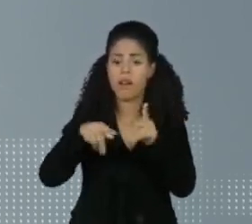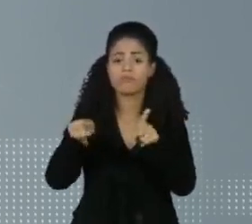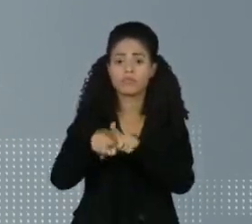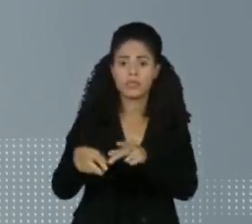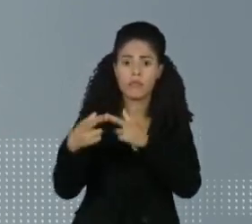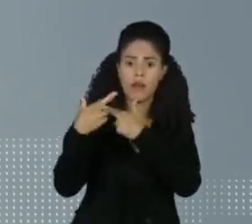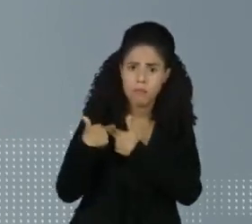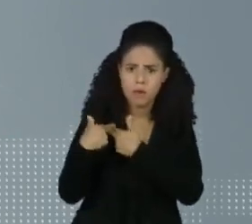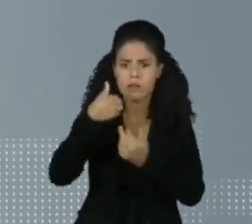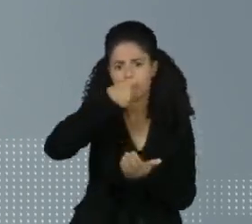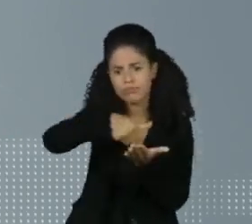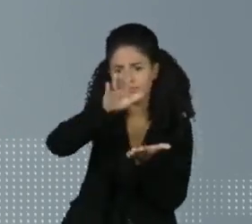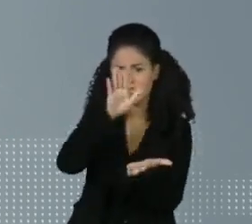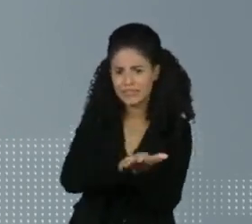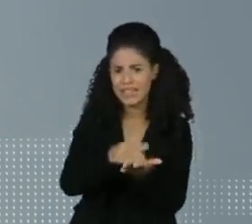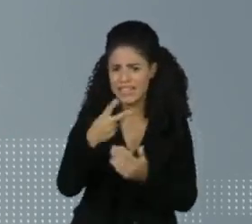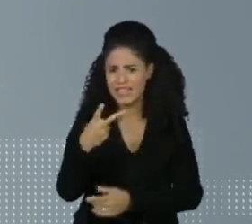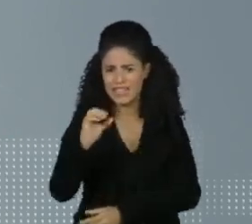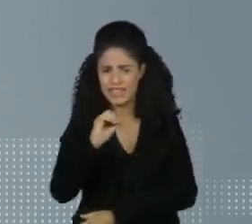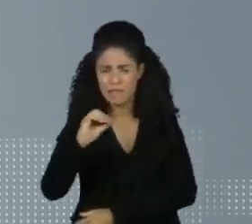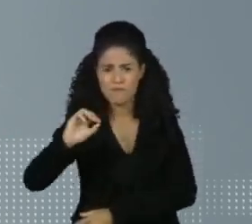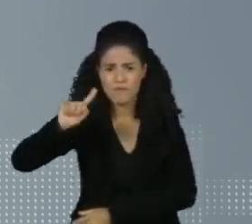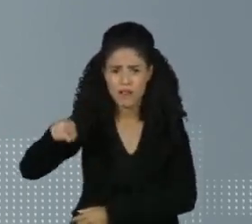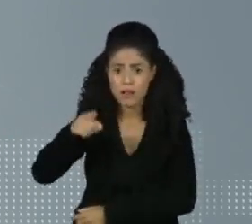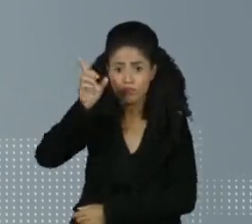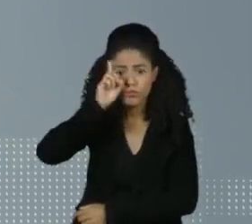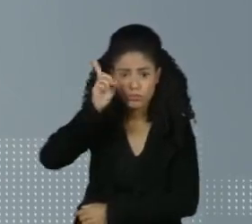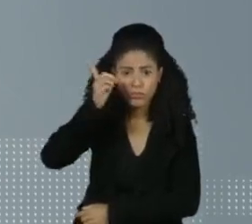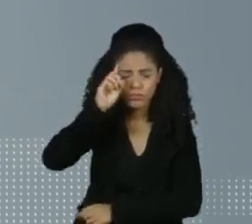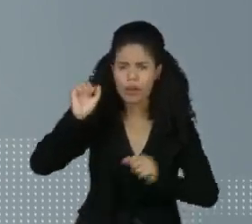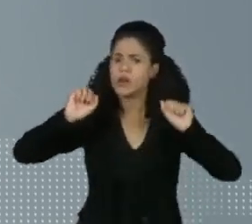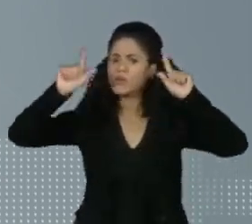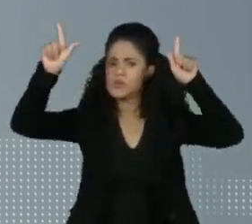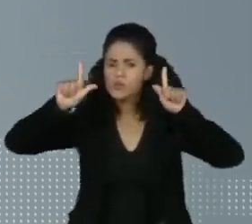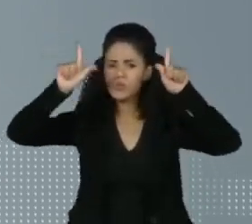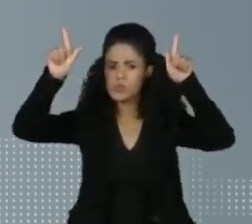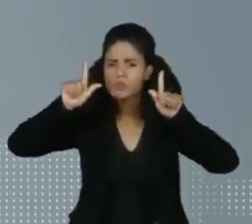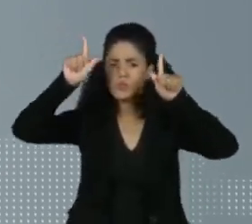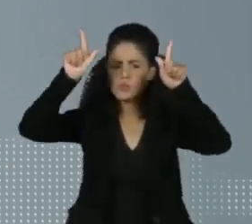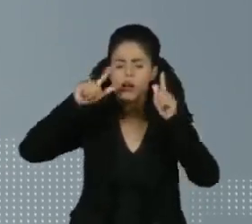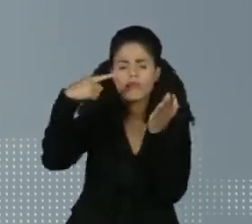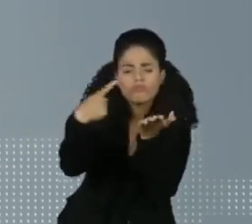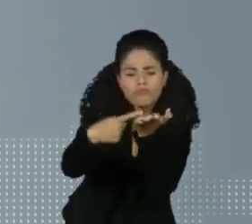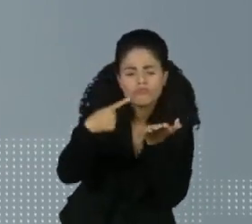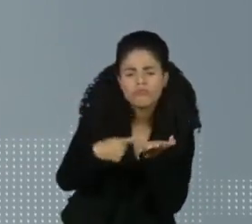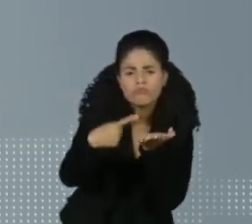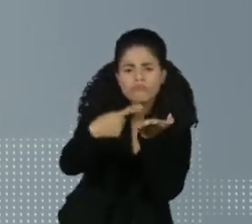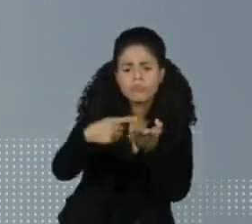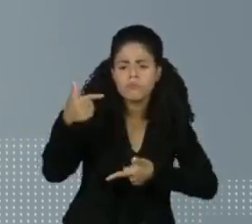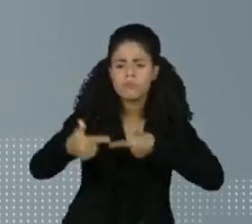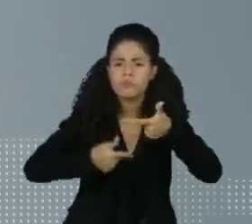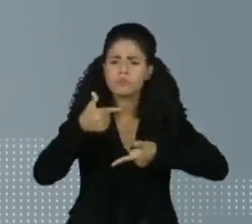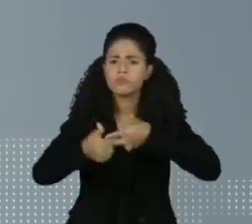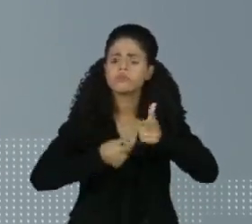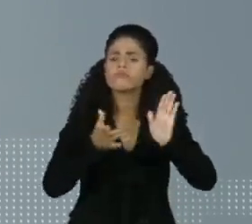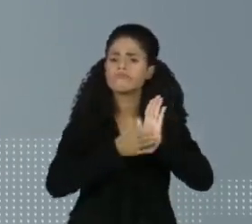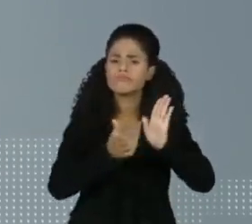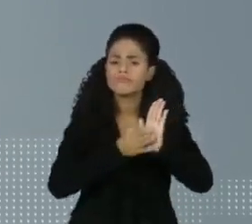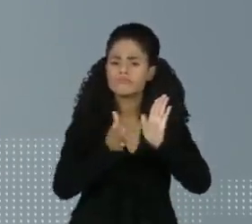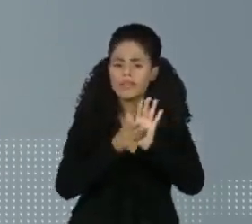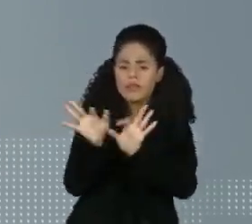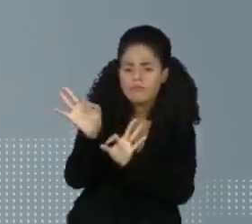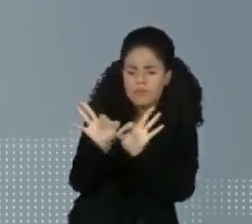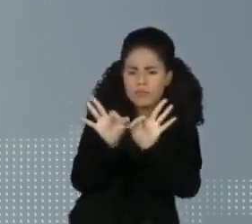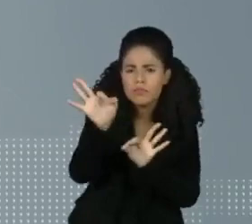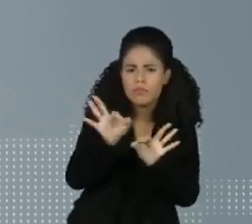categoria vencendo multado Em 200 mil reais por dia de greve o acordo oferecido aos trabalhadores propõe um reajuste